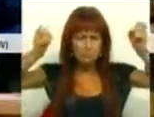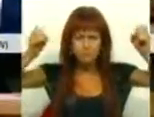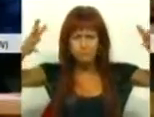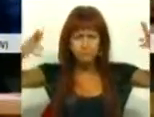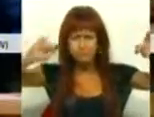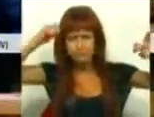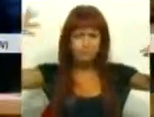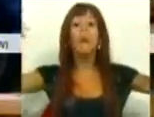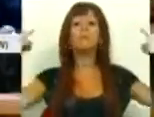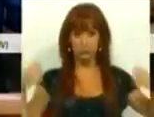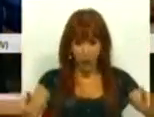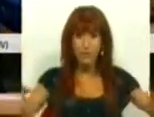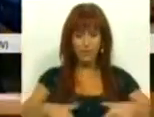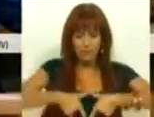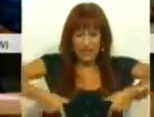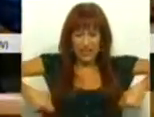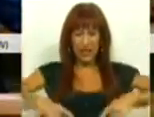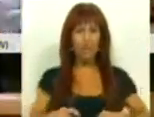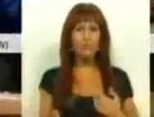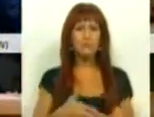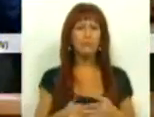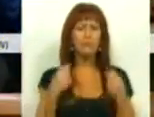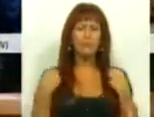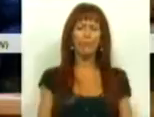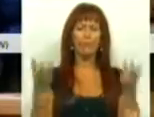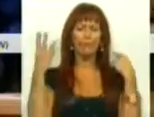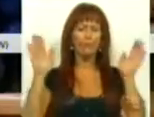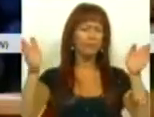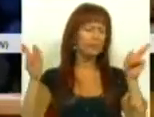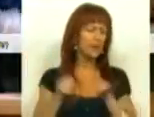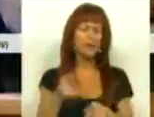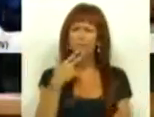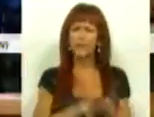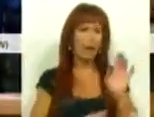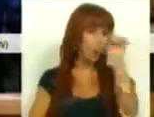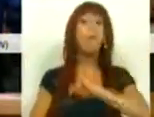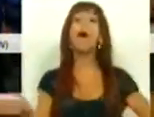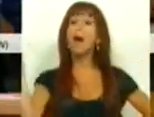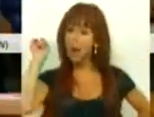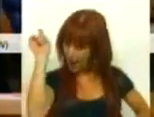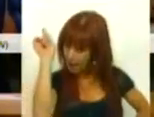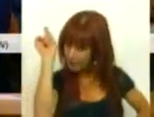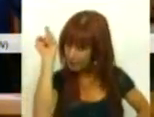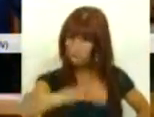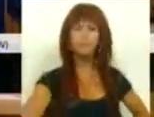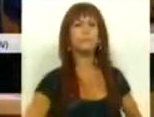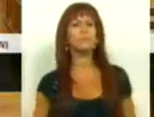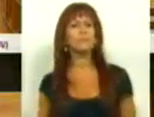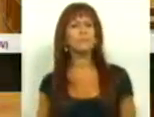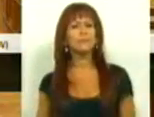tanga. Estava mesmo, mas ninguém quis ouvir. Pensava-se que não era possível que fosse verdade, mas era.